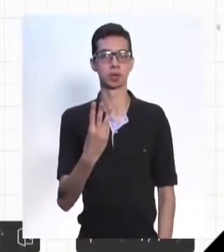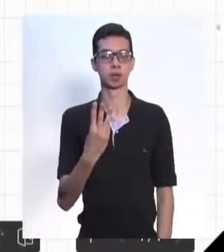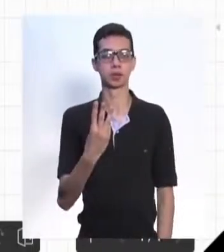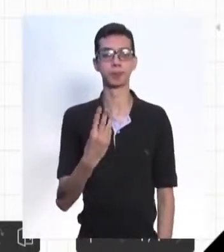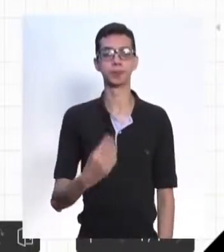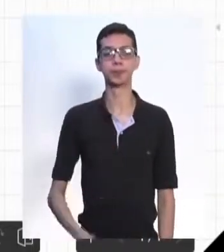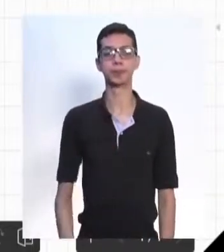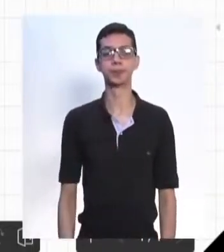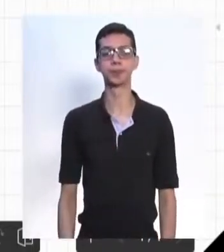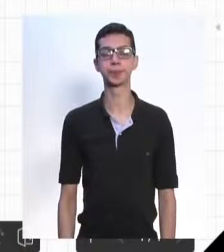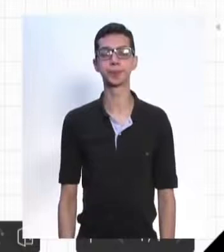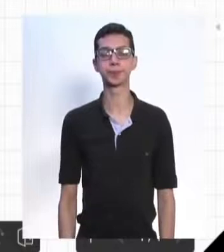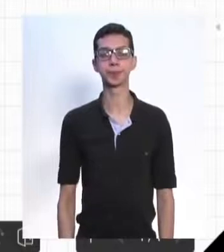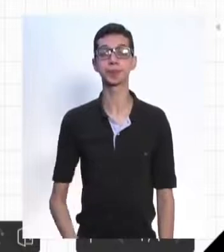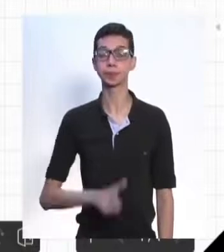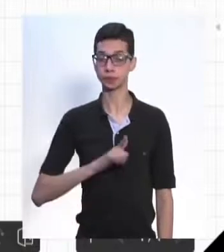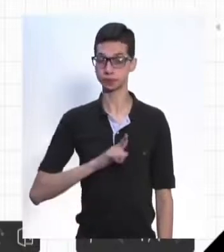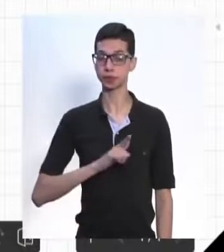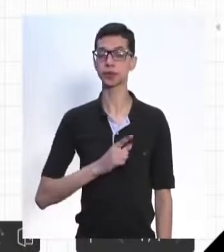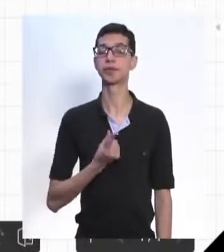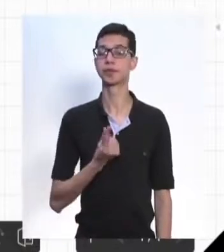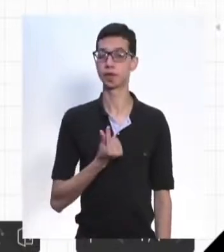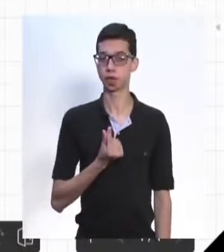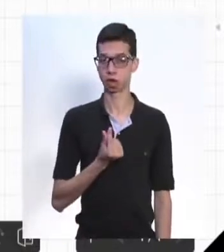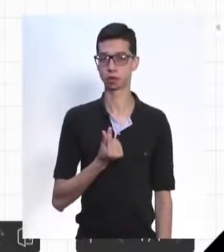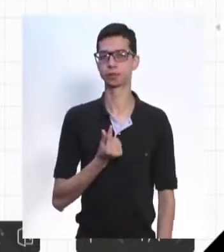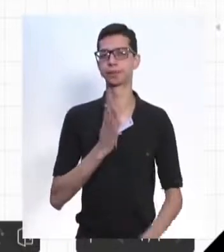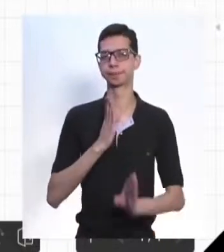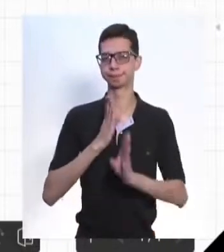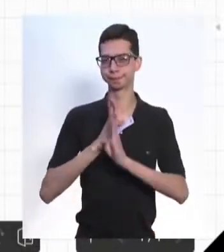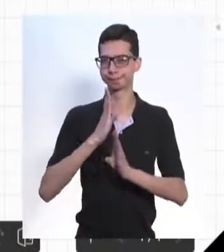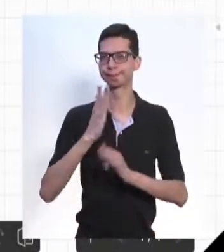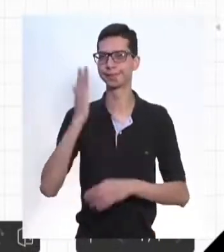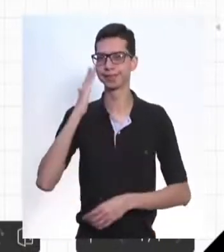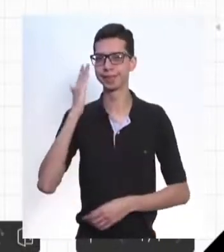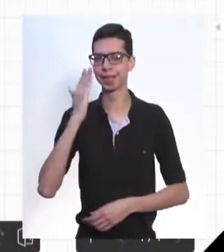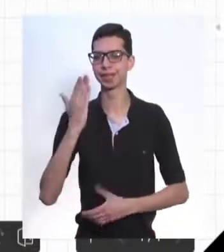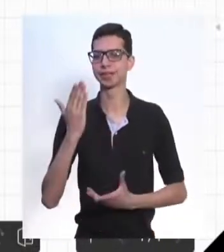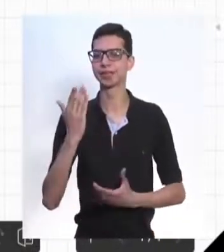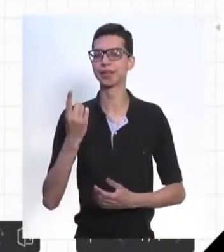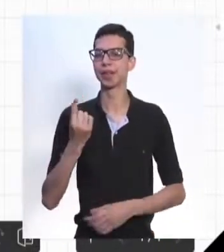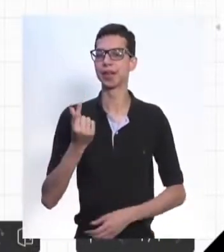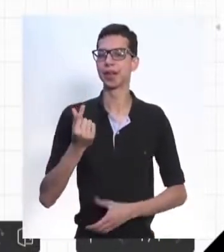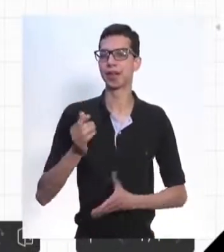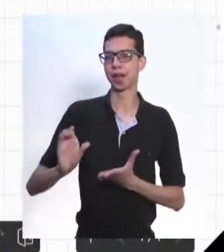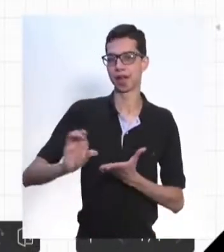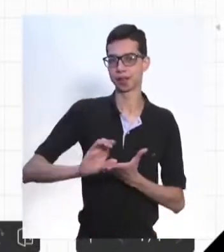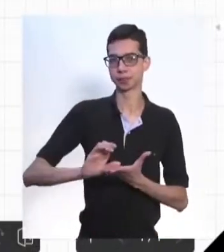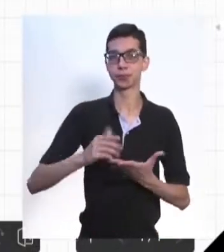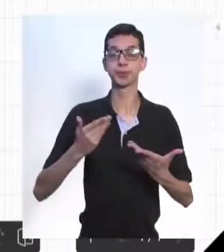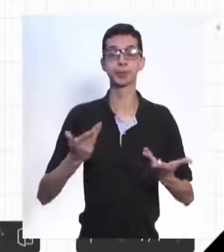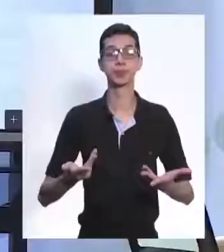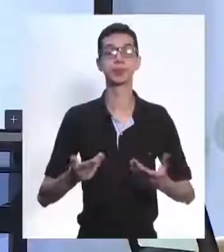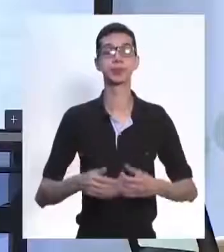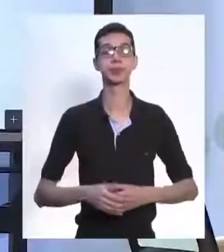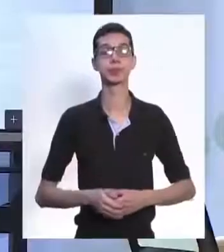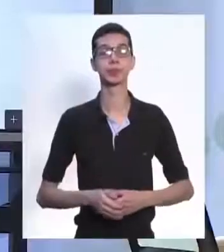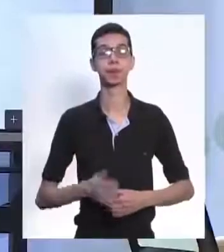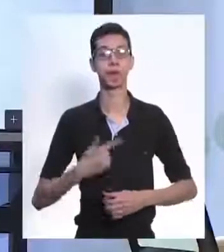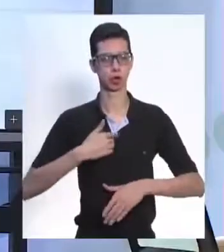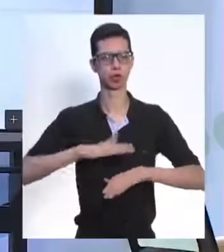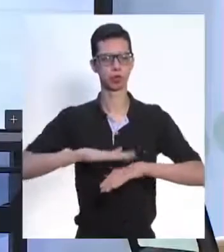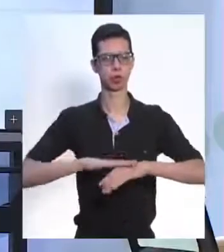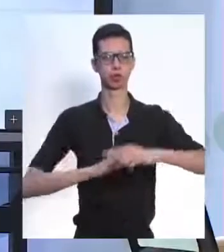multiplicado por 3, eu vou ter o valor recebido. Eu poderia fazer, eu fiz com essa expressão 1/3, que era mais